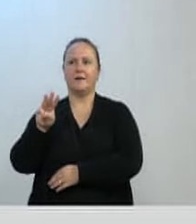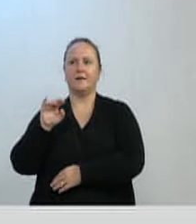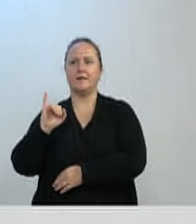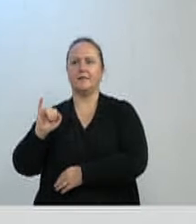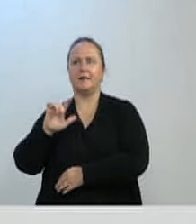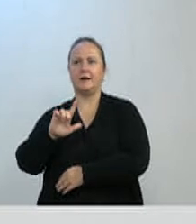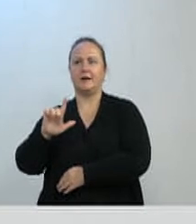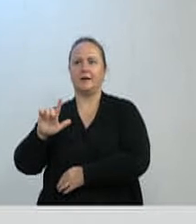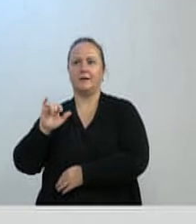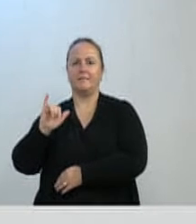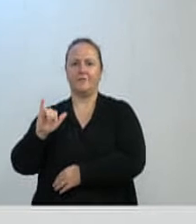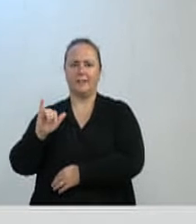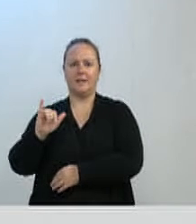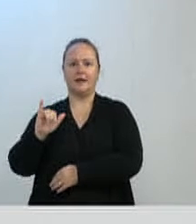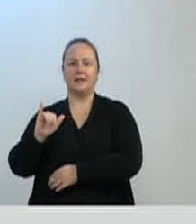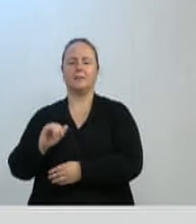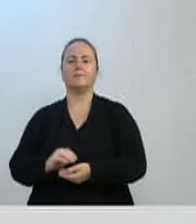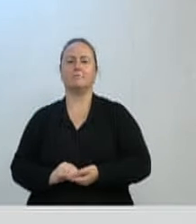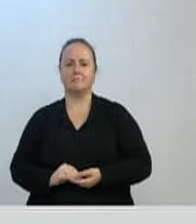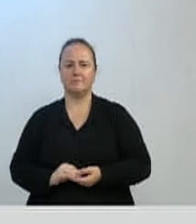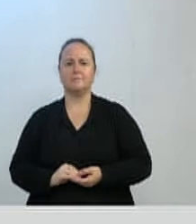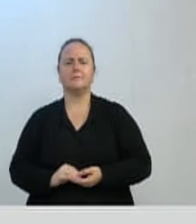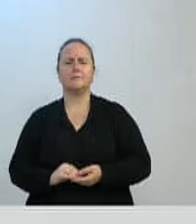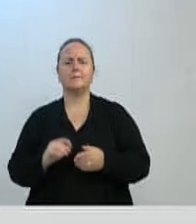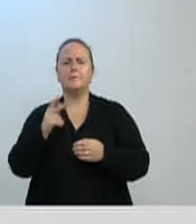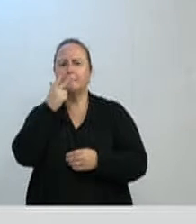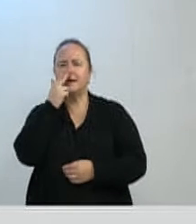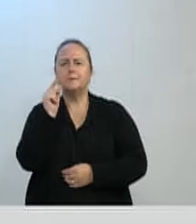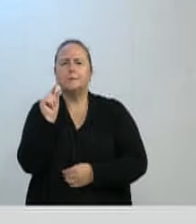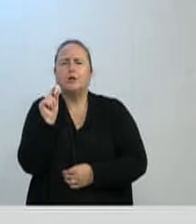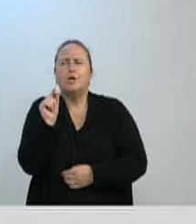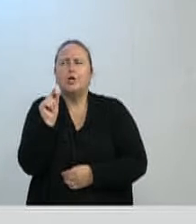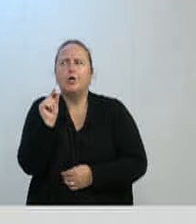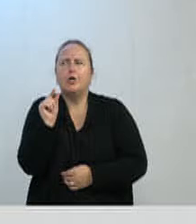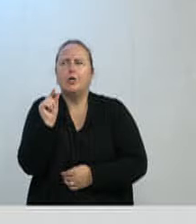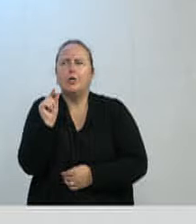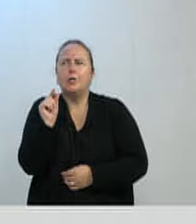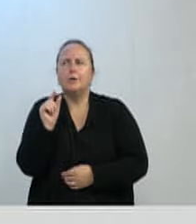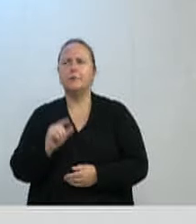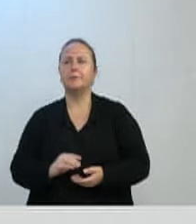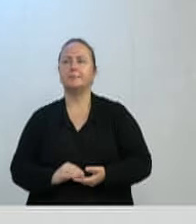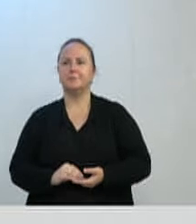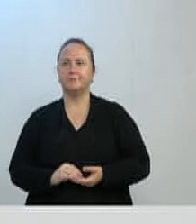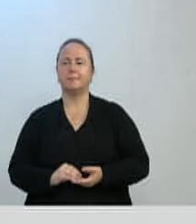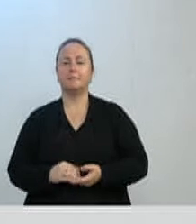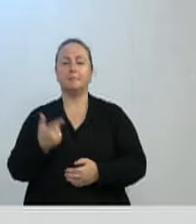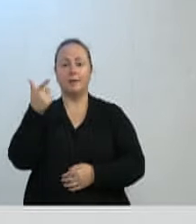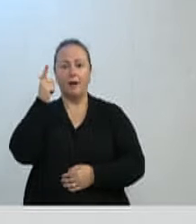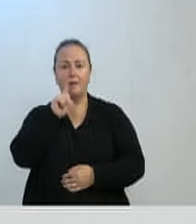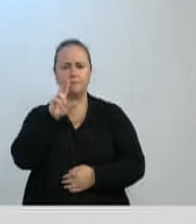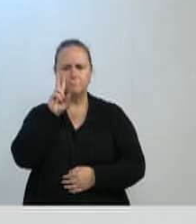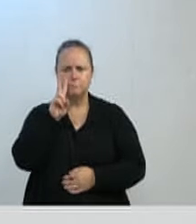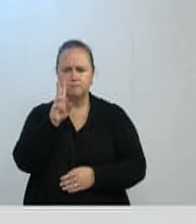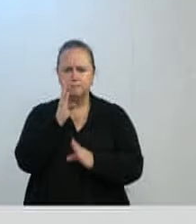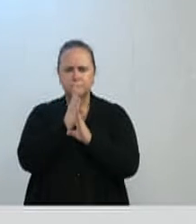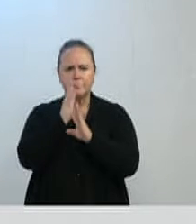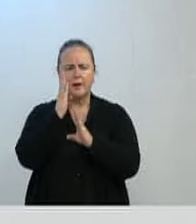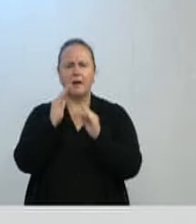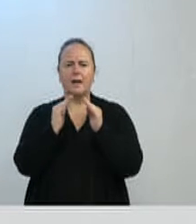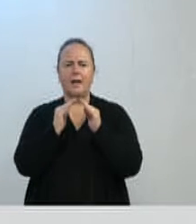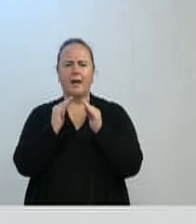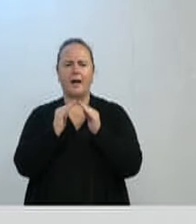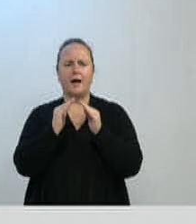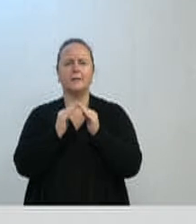assinalado, ele aparece bem pequenininho na foto da direita ali. Então, assim, para a gente identificar as casas, a gente teve que fazer